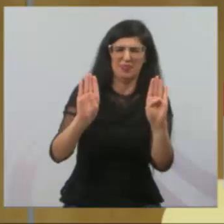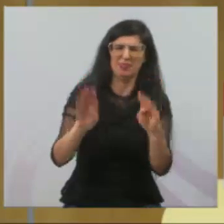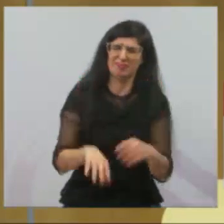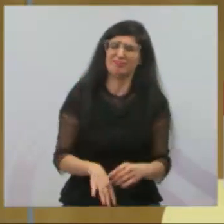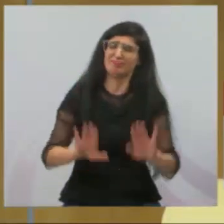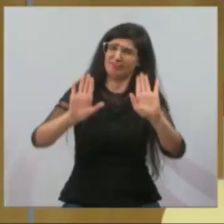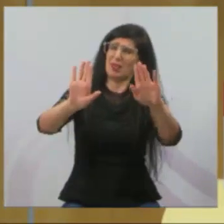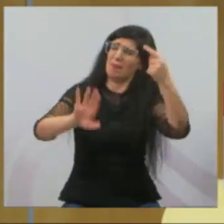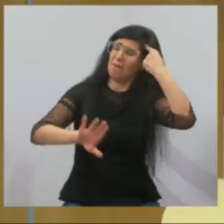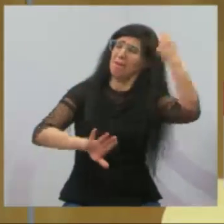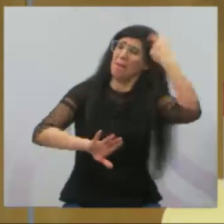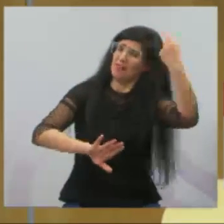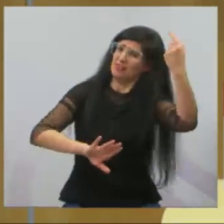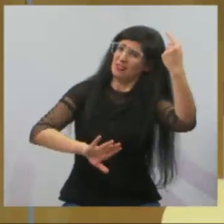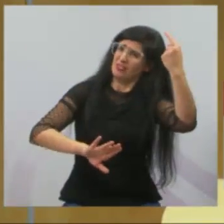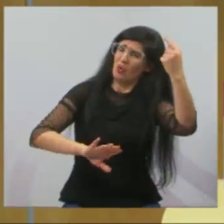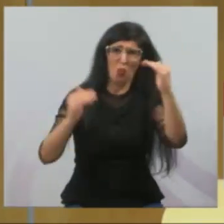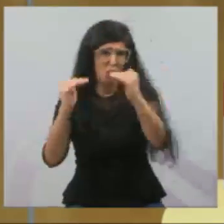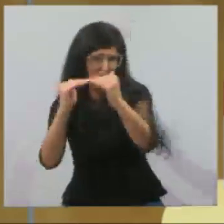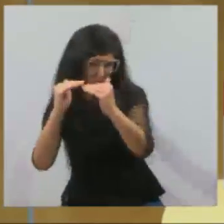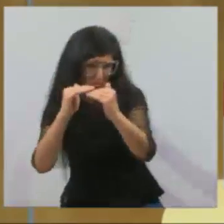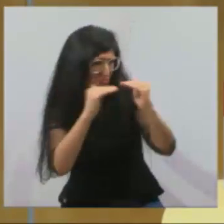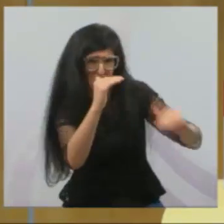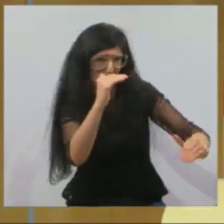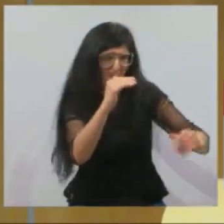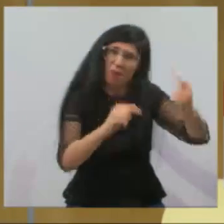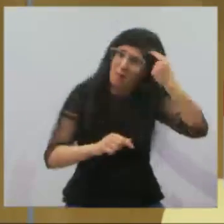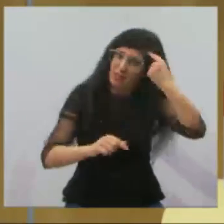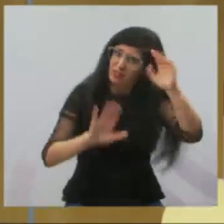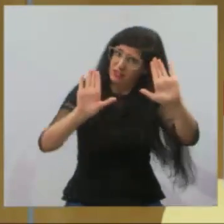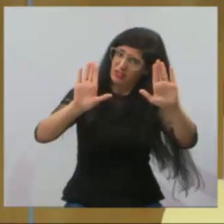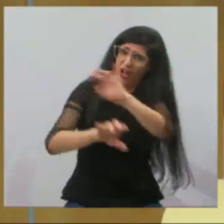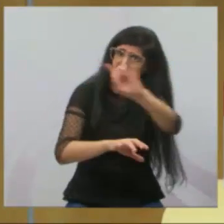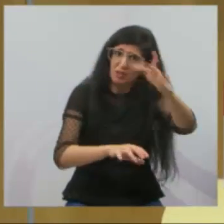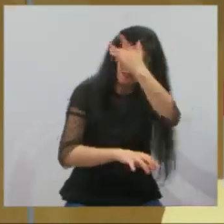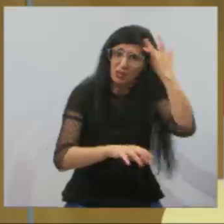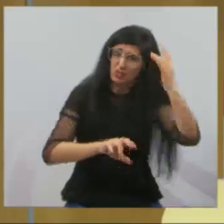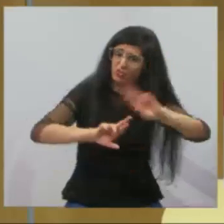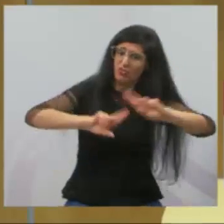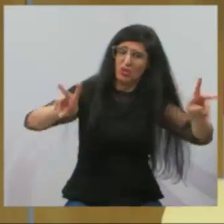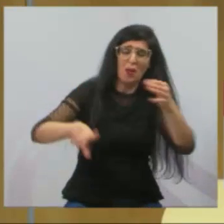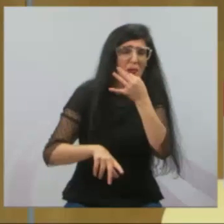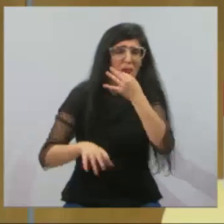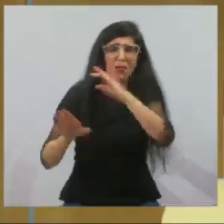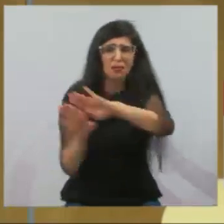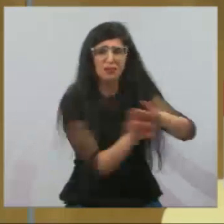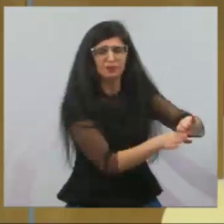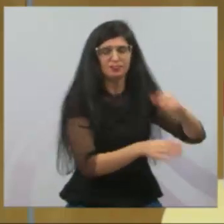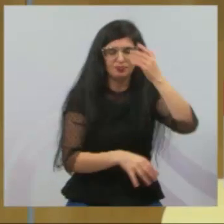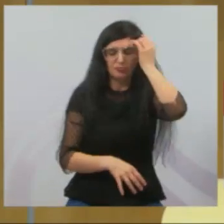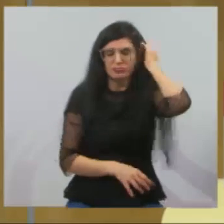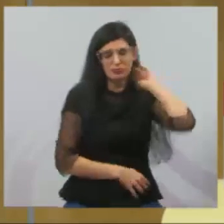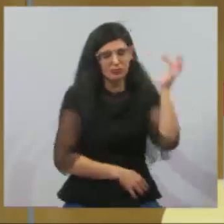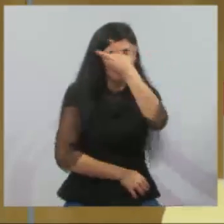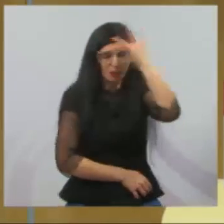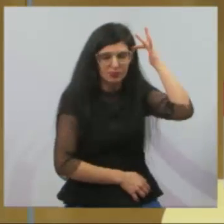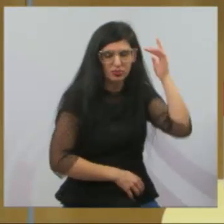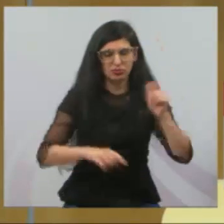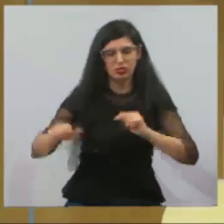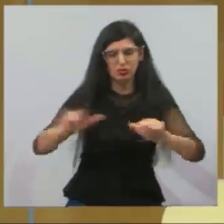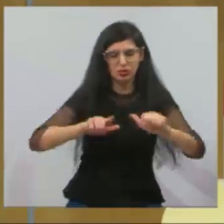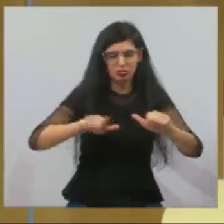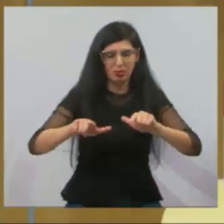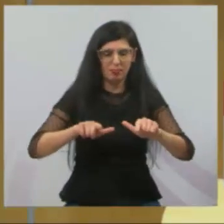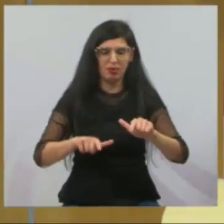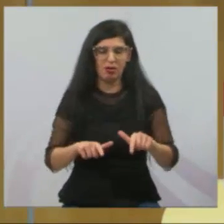pouquinho desse projeto? Esse projeto do prefeito Isaías Santana visa alterar a alíquota de contribuição dos servidores